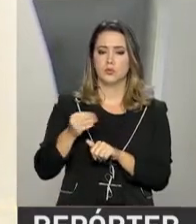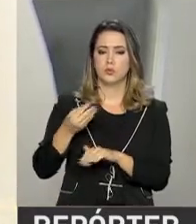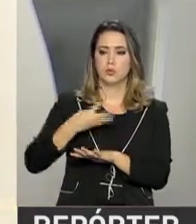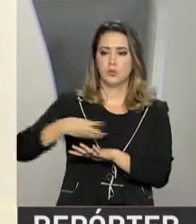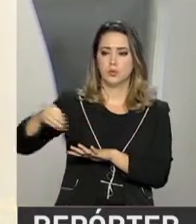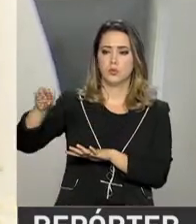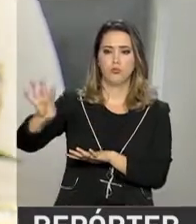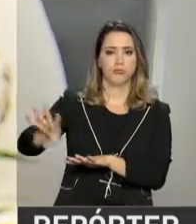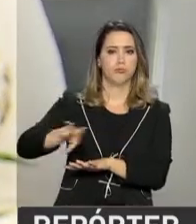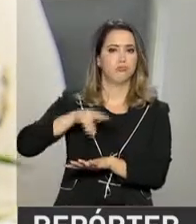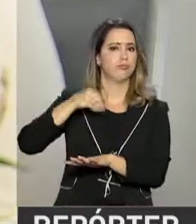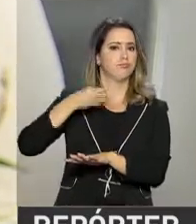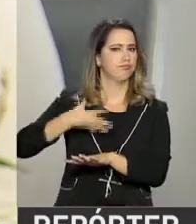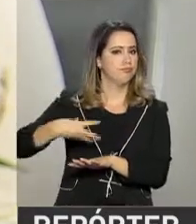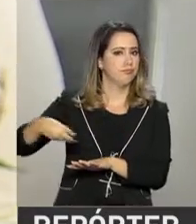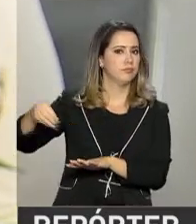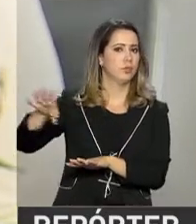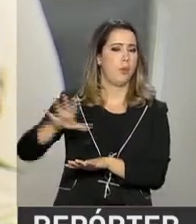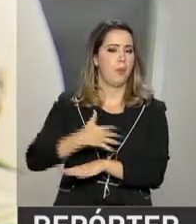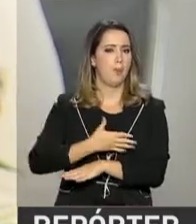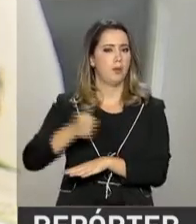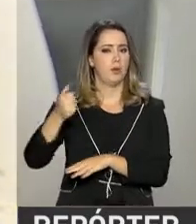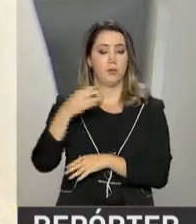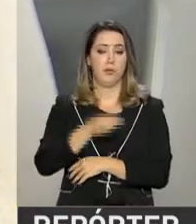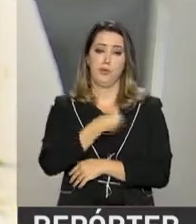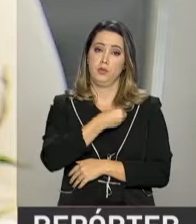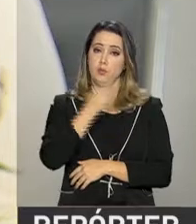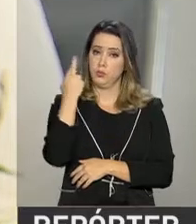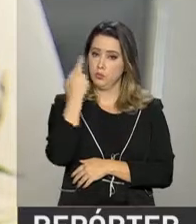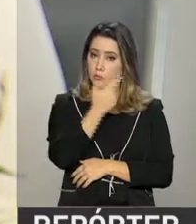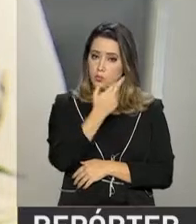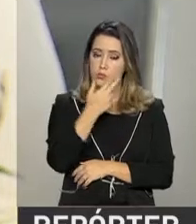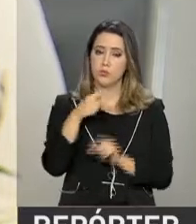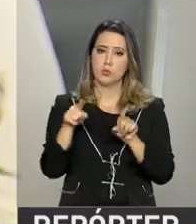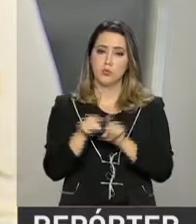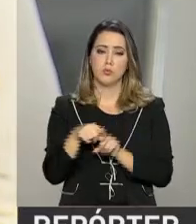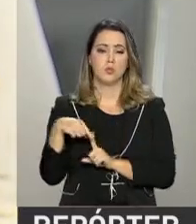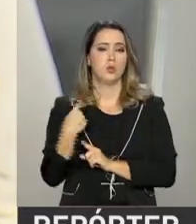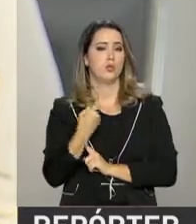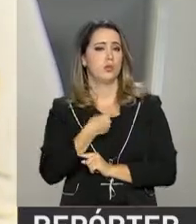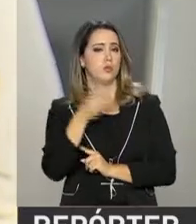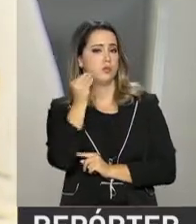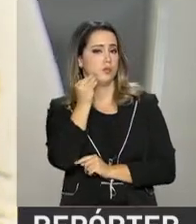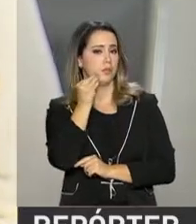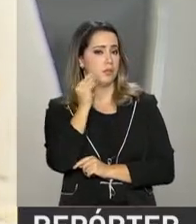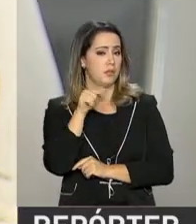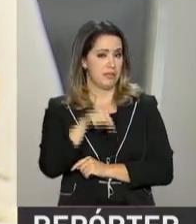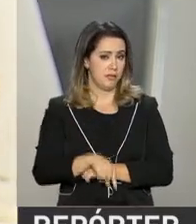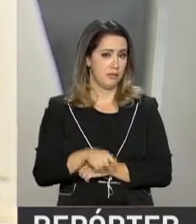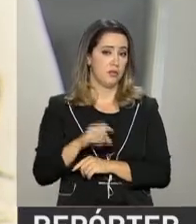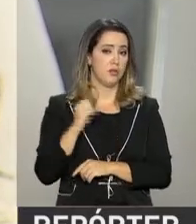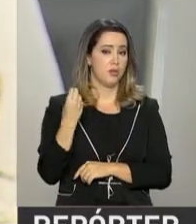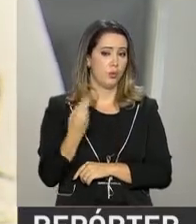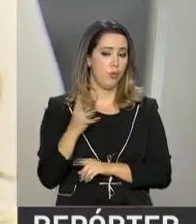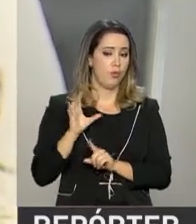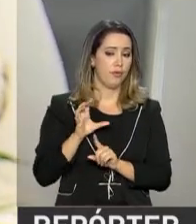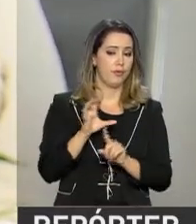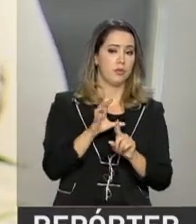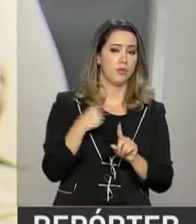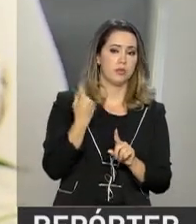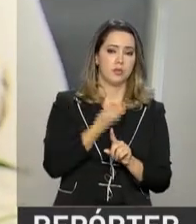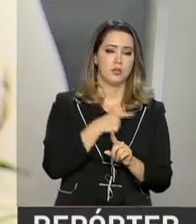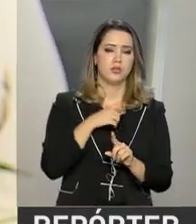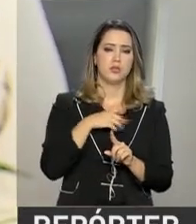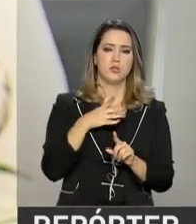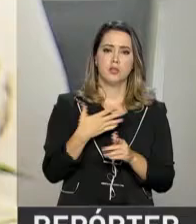contribuirá para reforçar o bem estar dos lusos seja pela experiência que nós mesmos construímos seja pela influência que temos